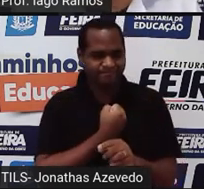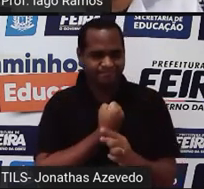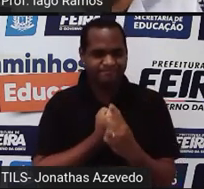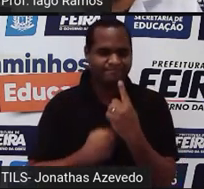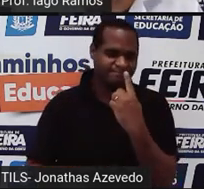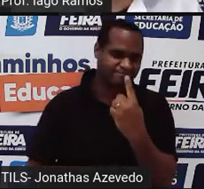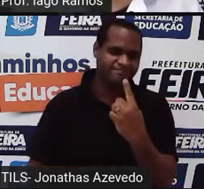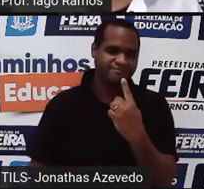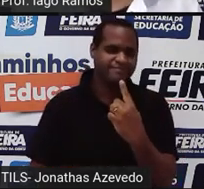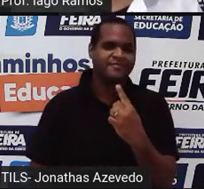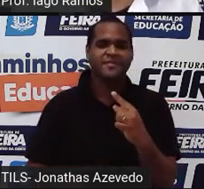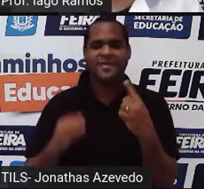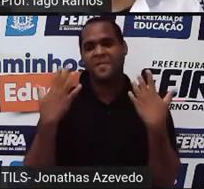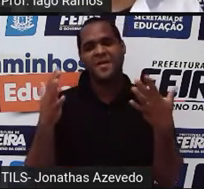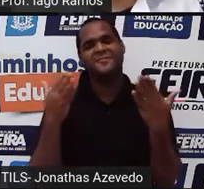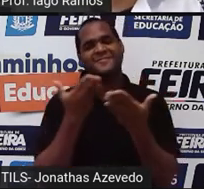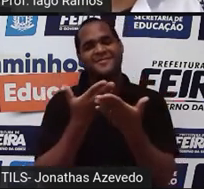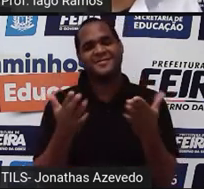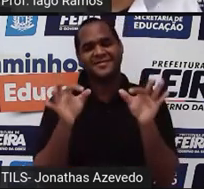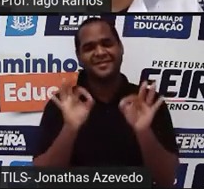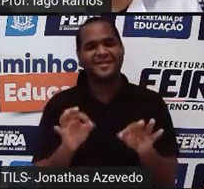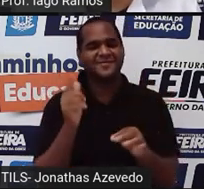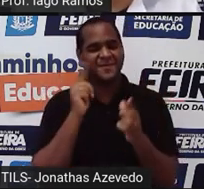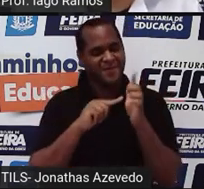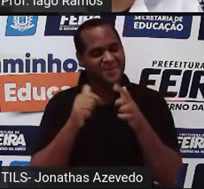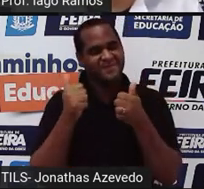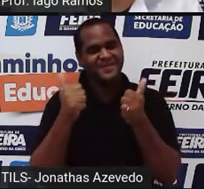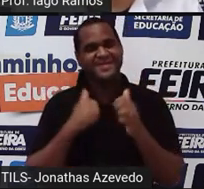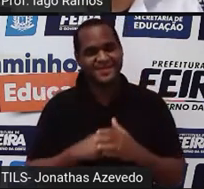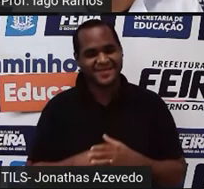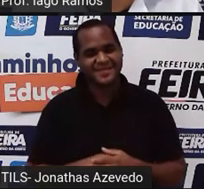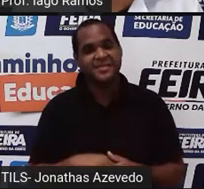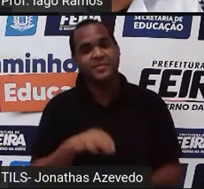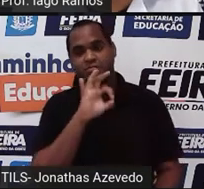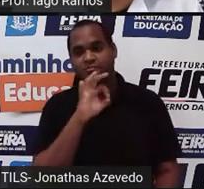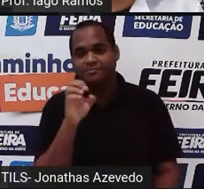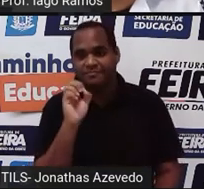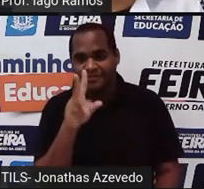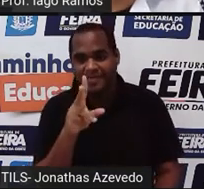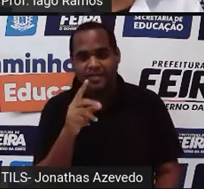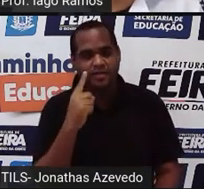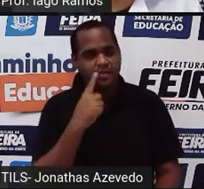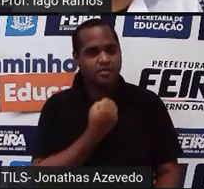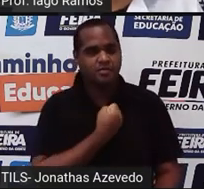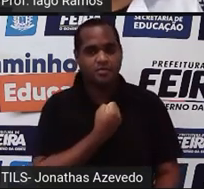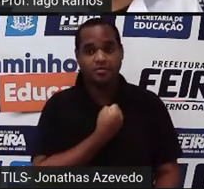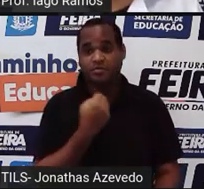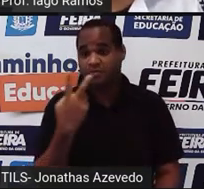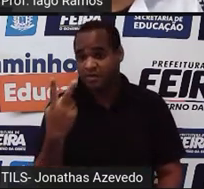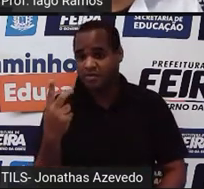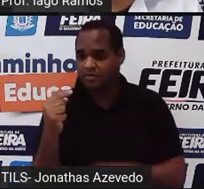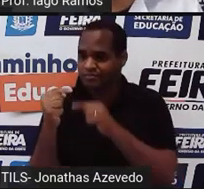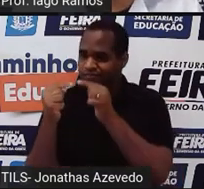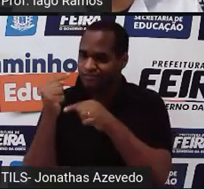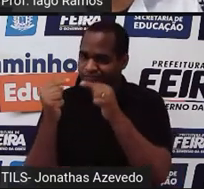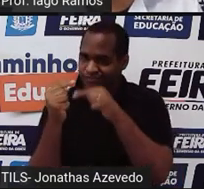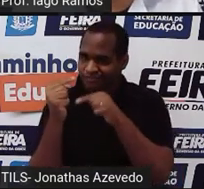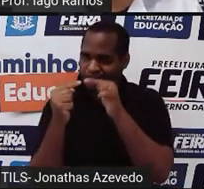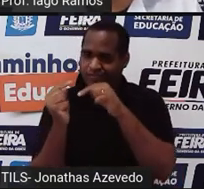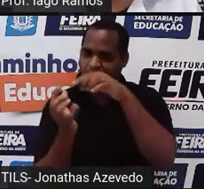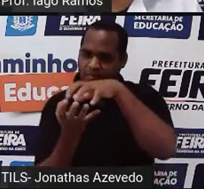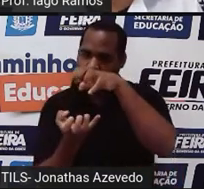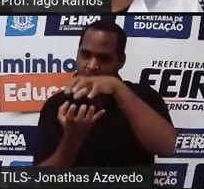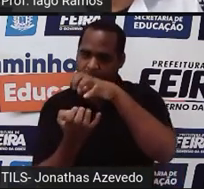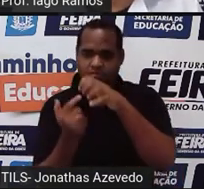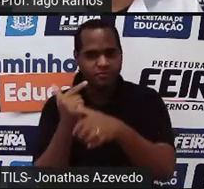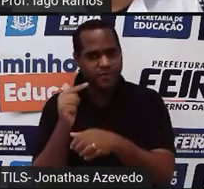imagem 1. Parabéns para você, porque eu tenho certeza que você acertou, tá bom? A imagem 2 não está acontecendo a